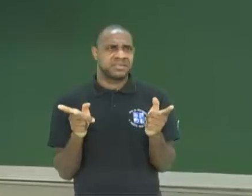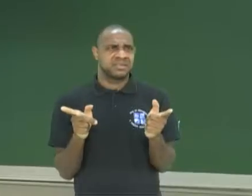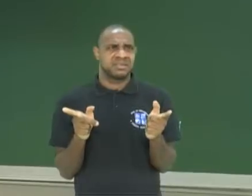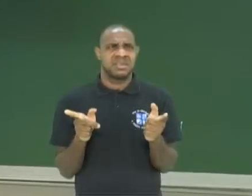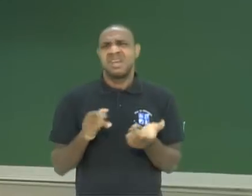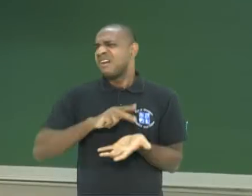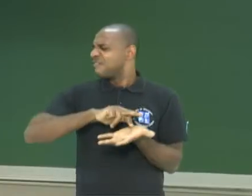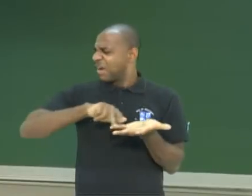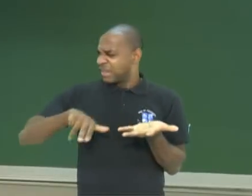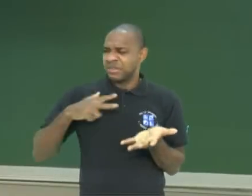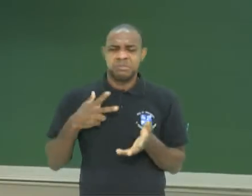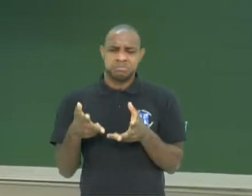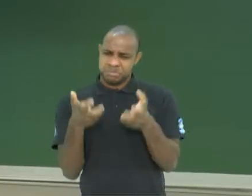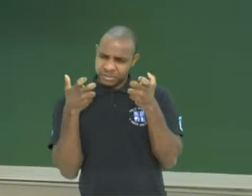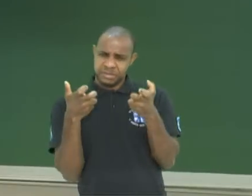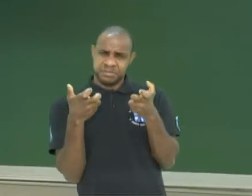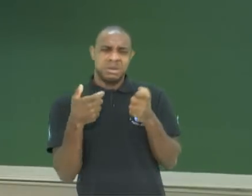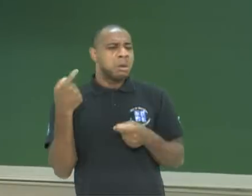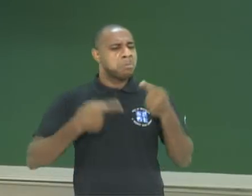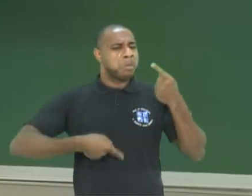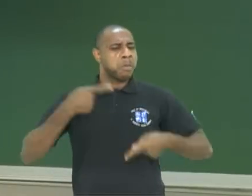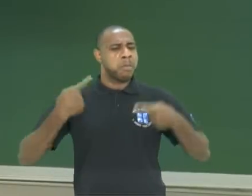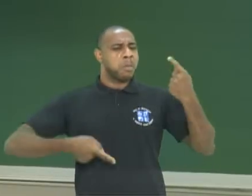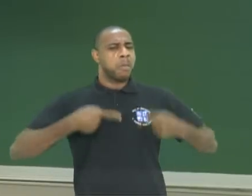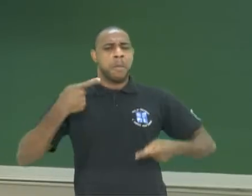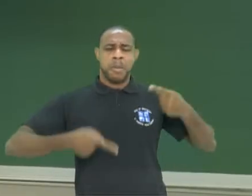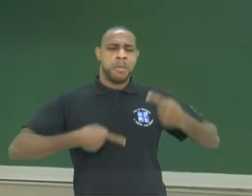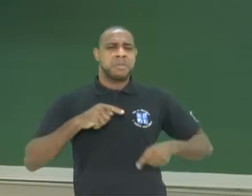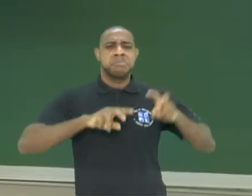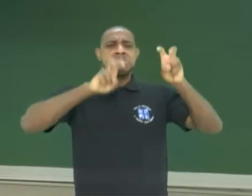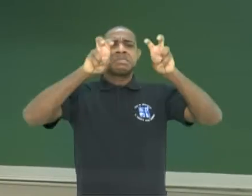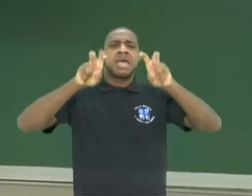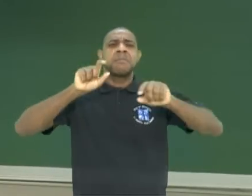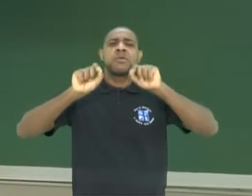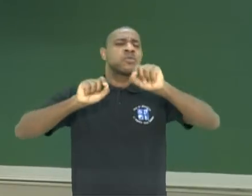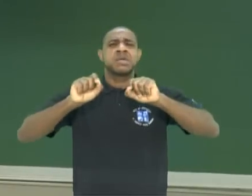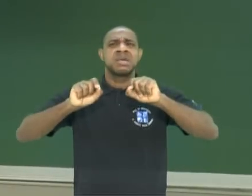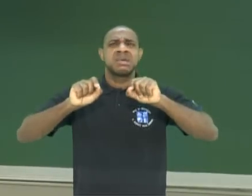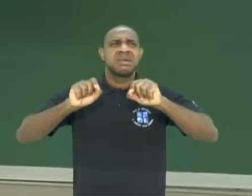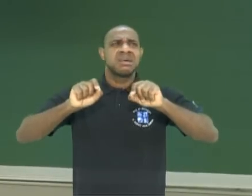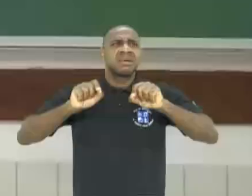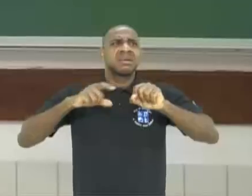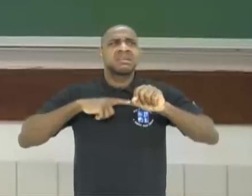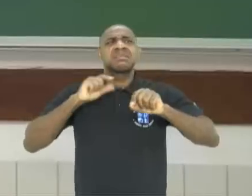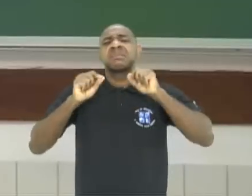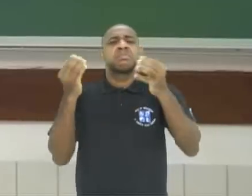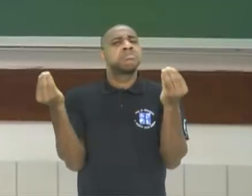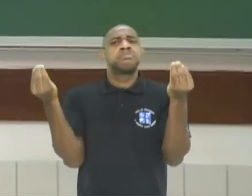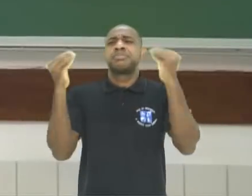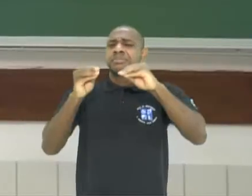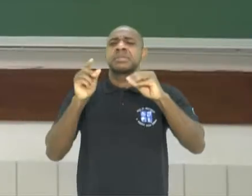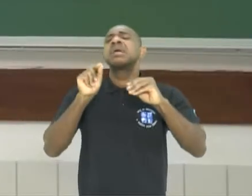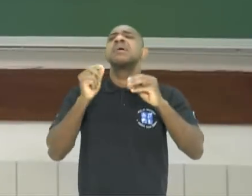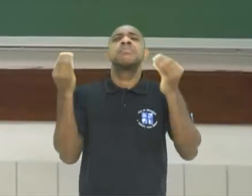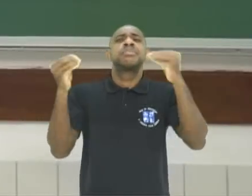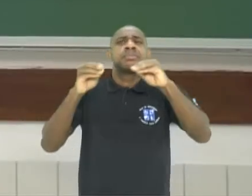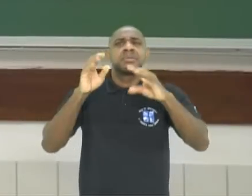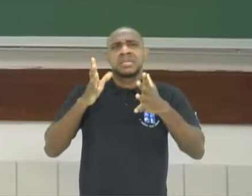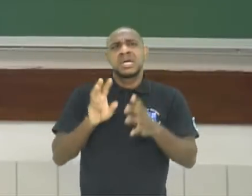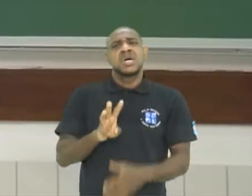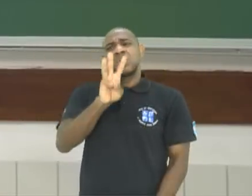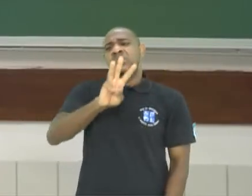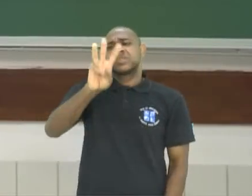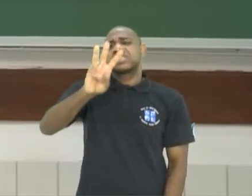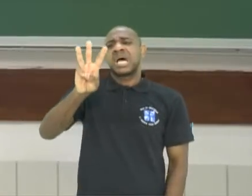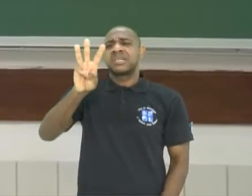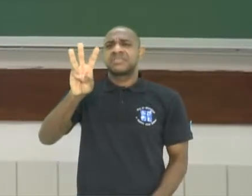foram várias vezes que isso aconteceu, uma discussão sobre determinados assuntos, mas quem que tinha colocado aquele assunto? Esse site mesmo que ele